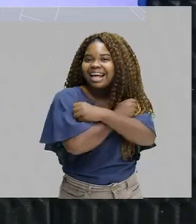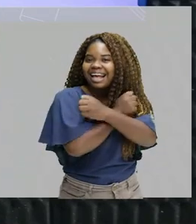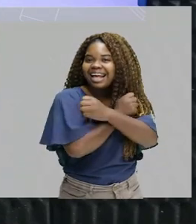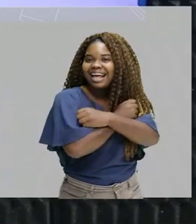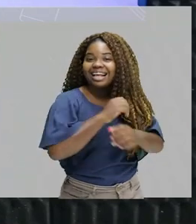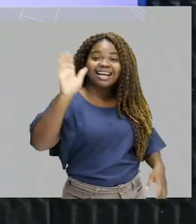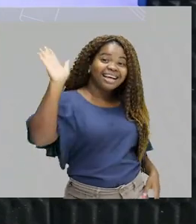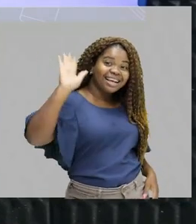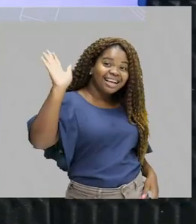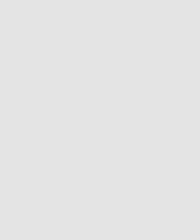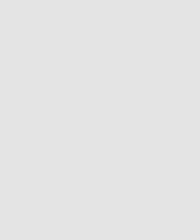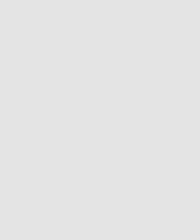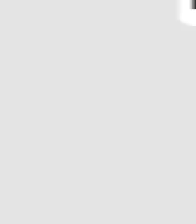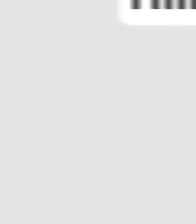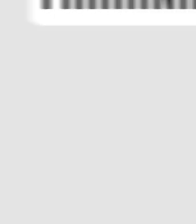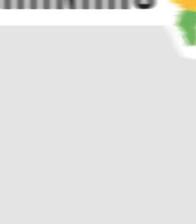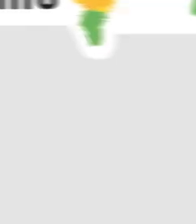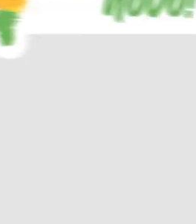todos tchau